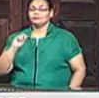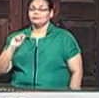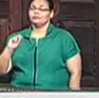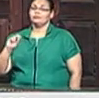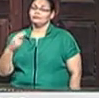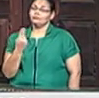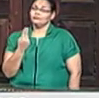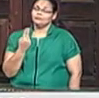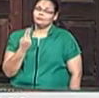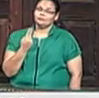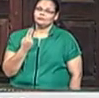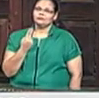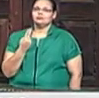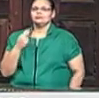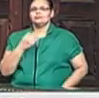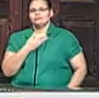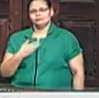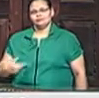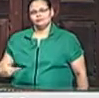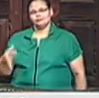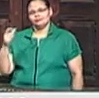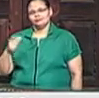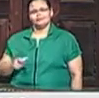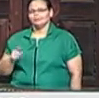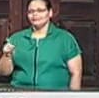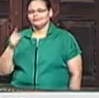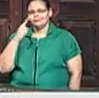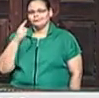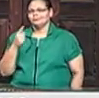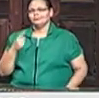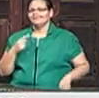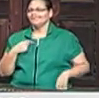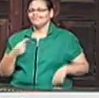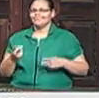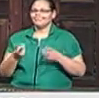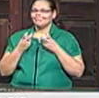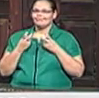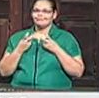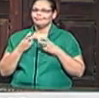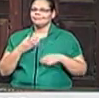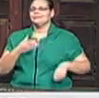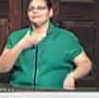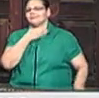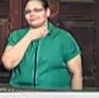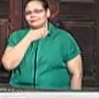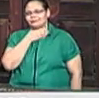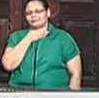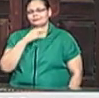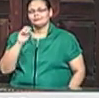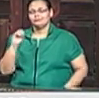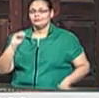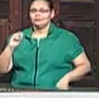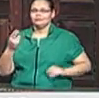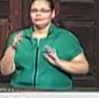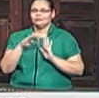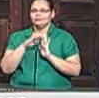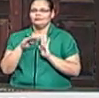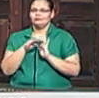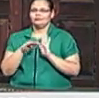ou o governo não teve a noção exata da crise, ou as